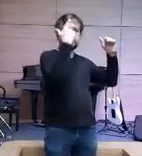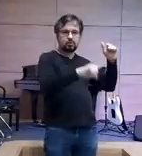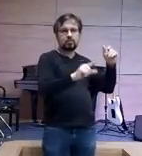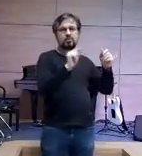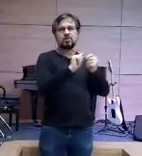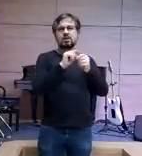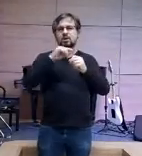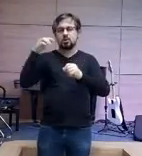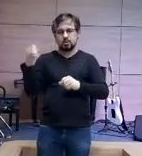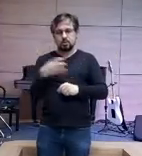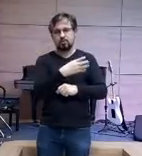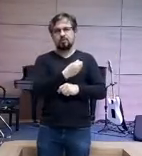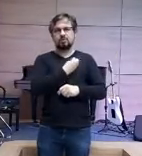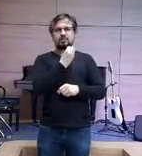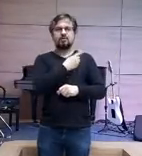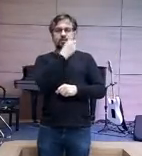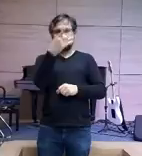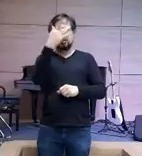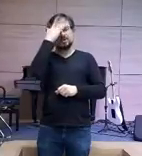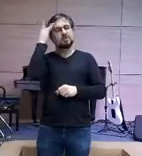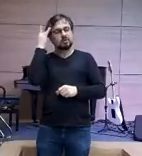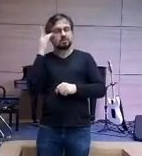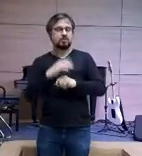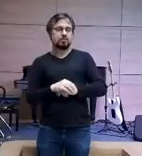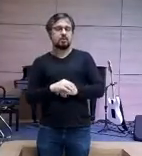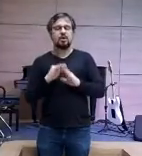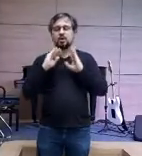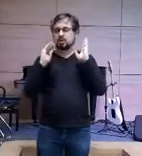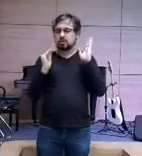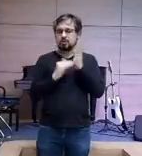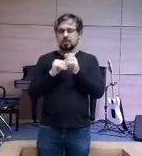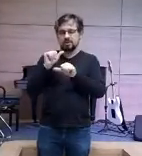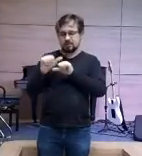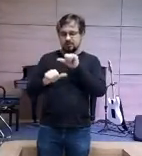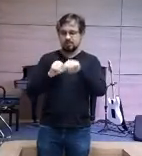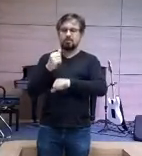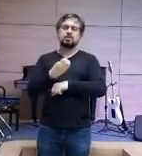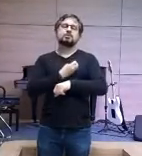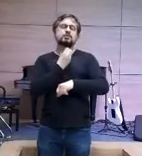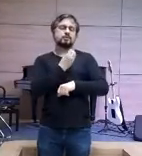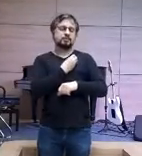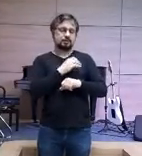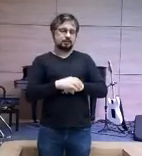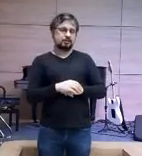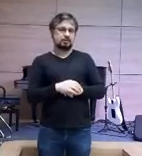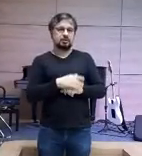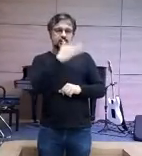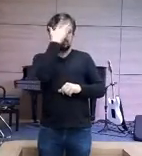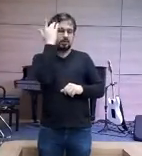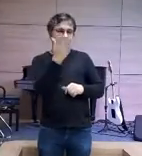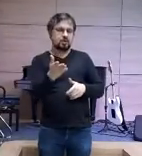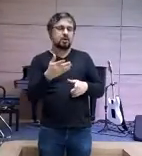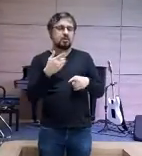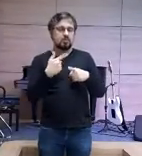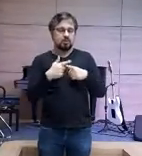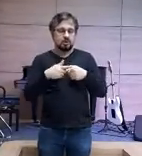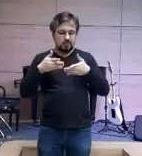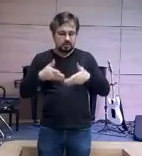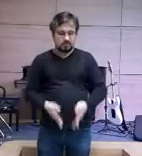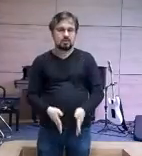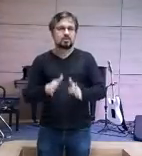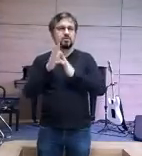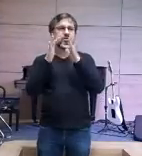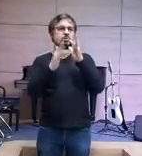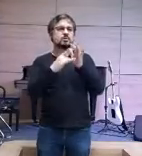pessoa é totalmente restaurado pela presença do Senhor porque com o nascimento de Jesus a